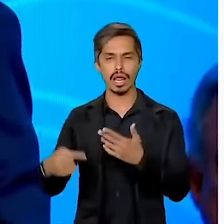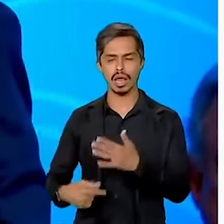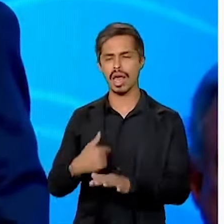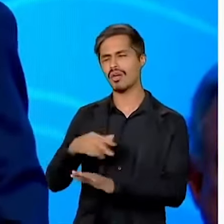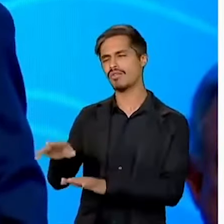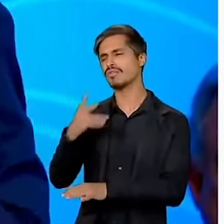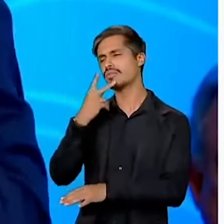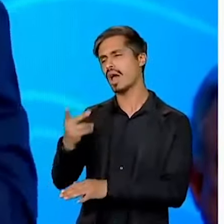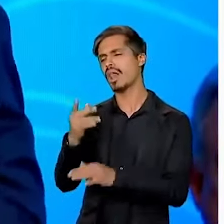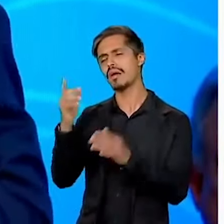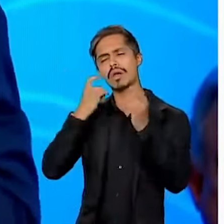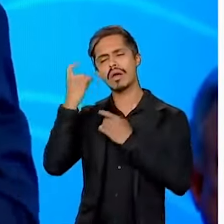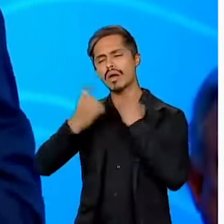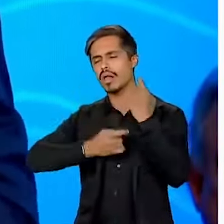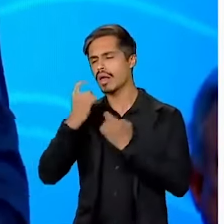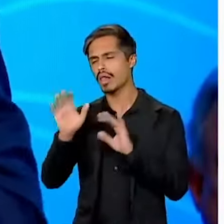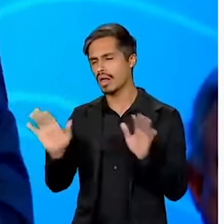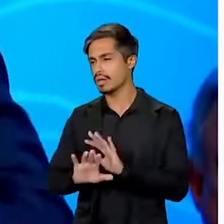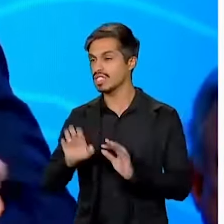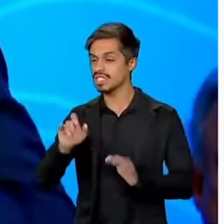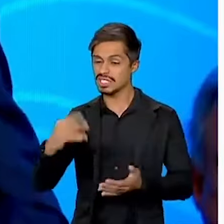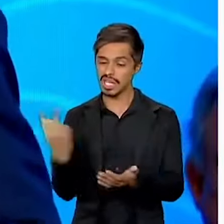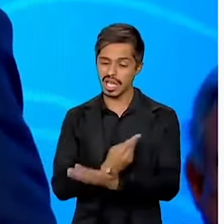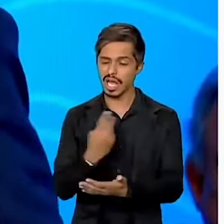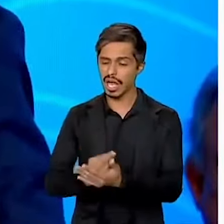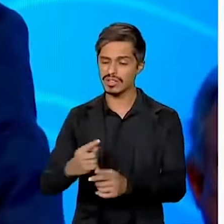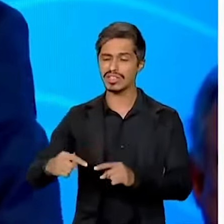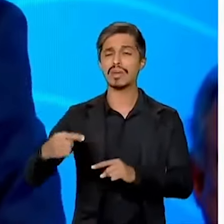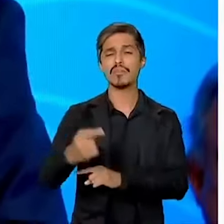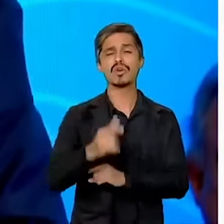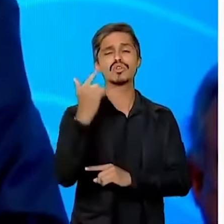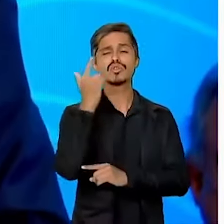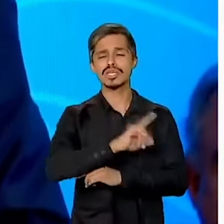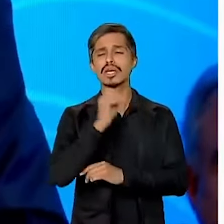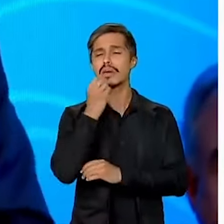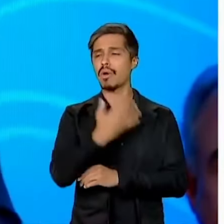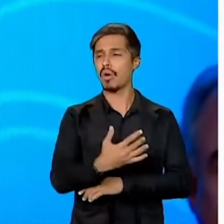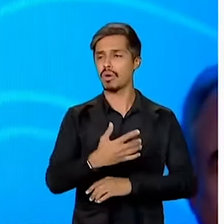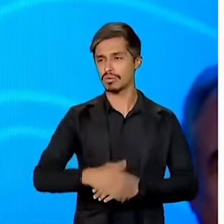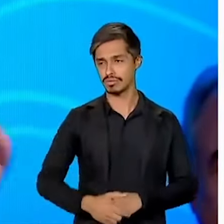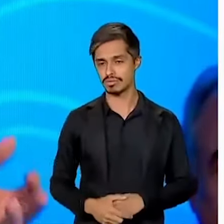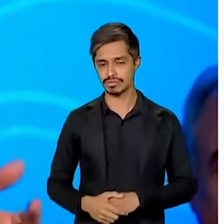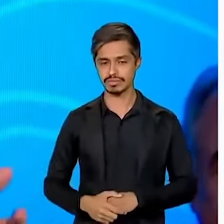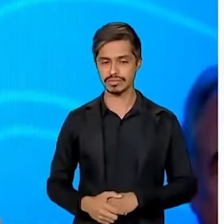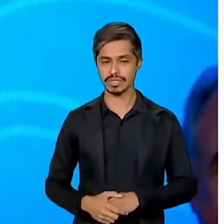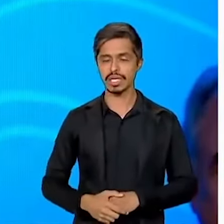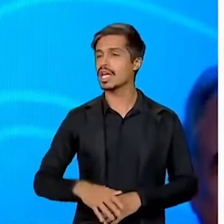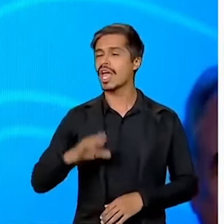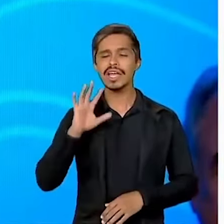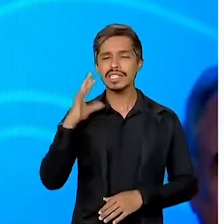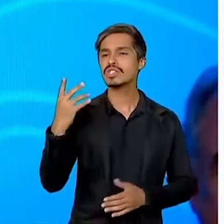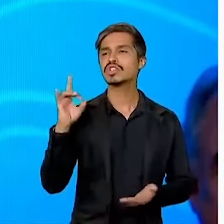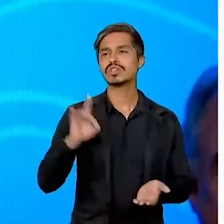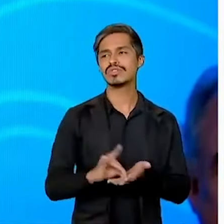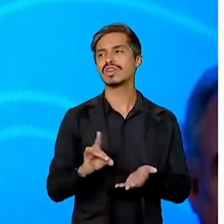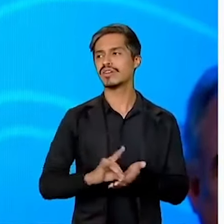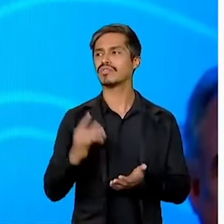se preocupe, cara, mesmo que der errado, vai dar certo. Está escrito que vai dar